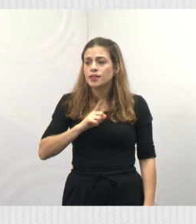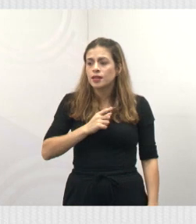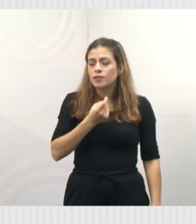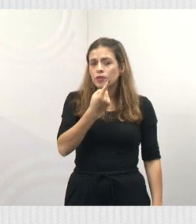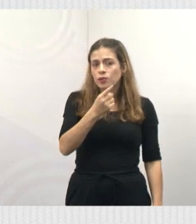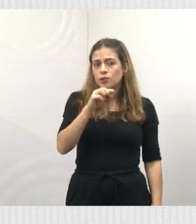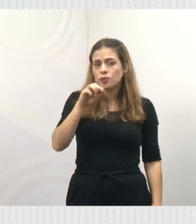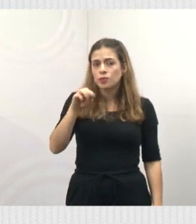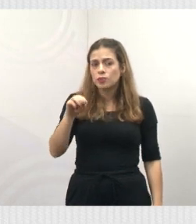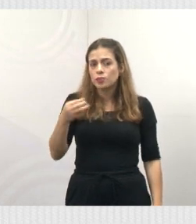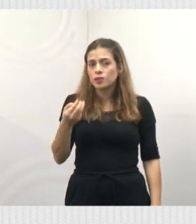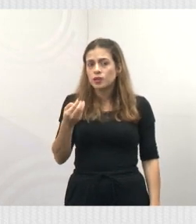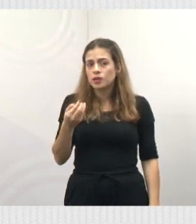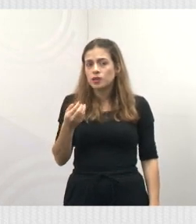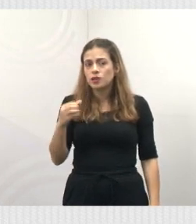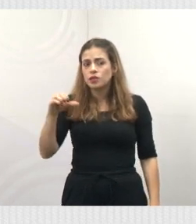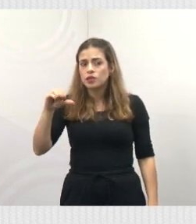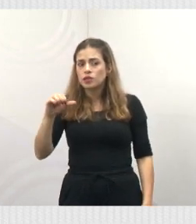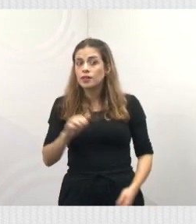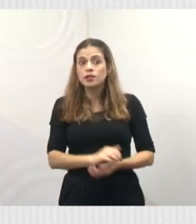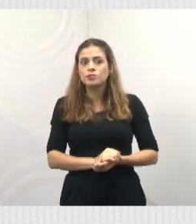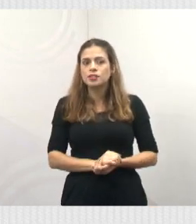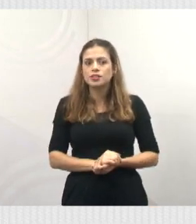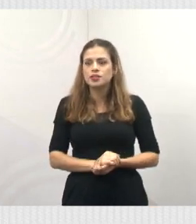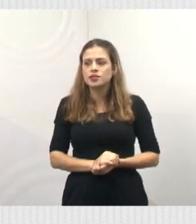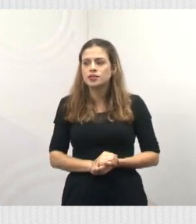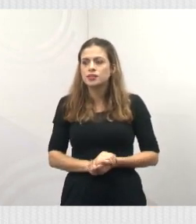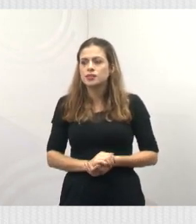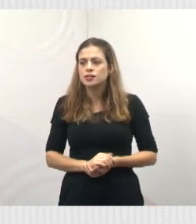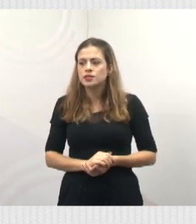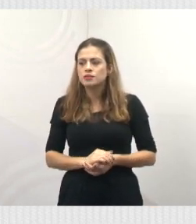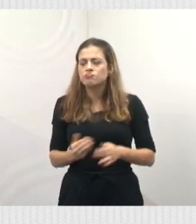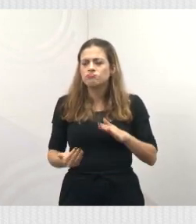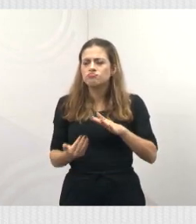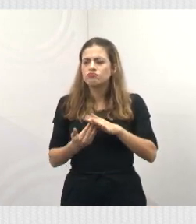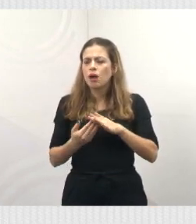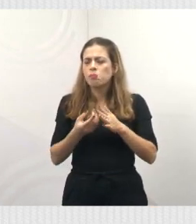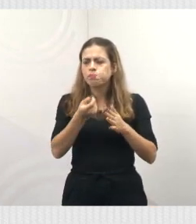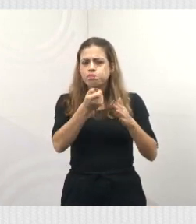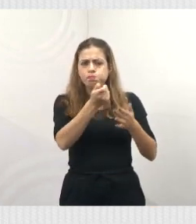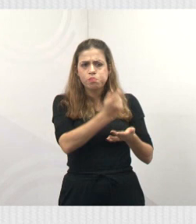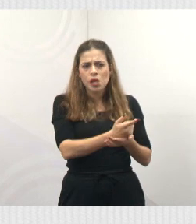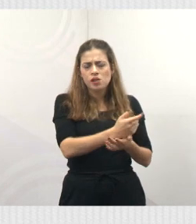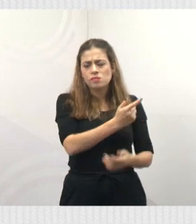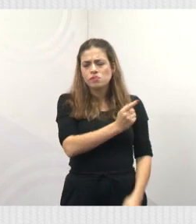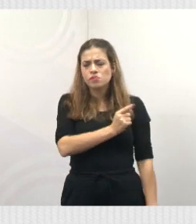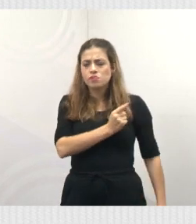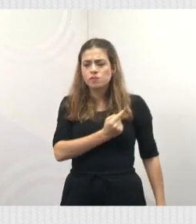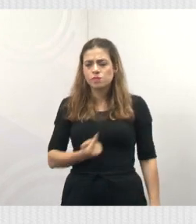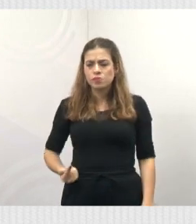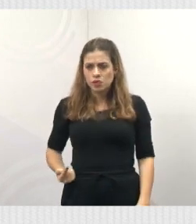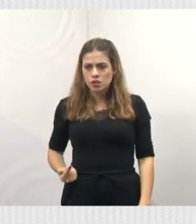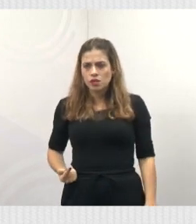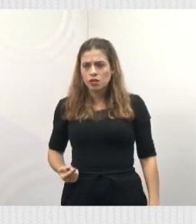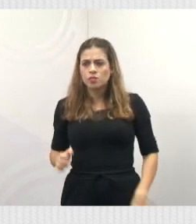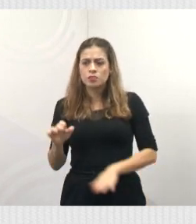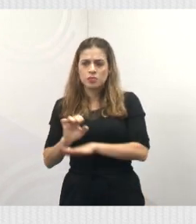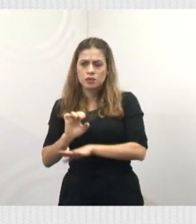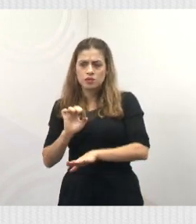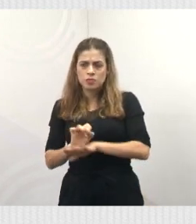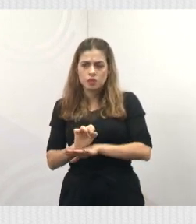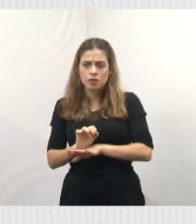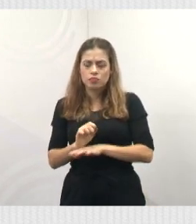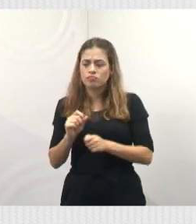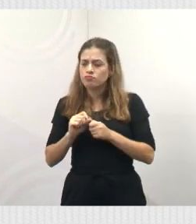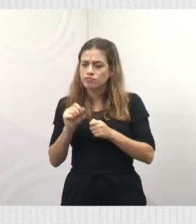se deveu basicamente à não concretização de repasses federais e estaduais e a não